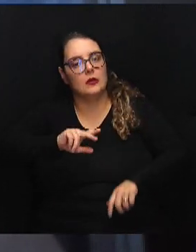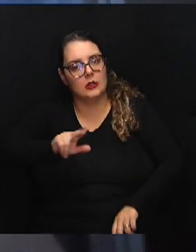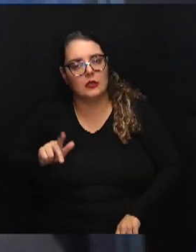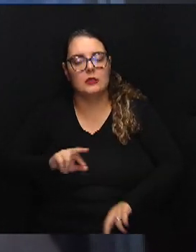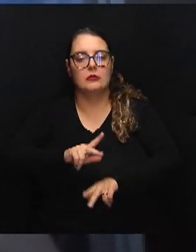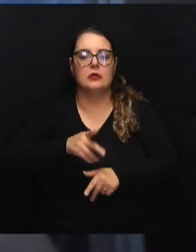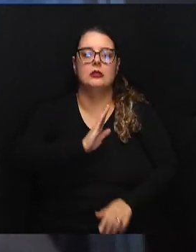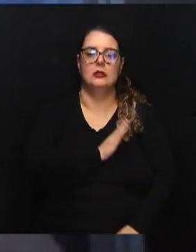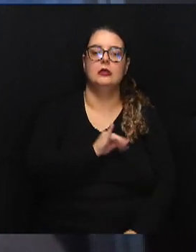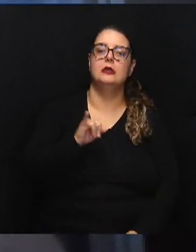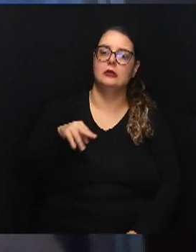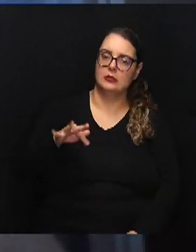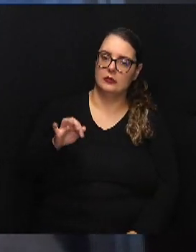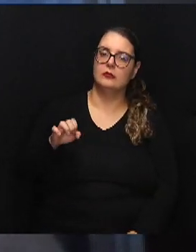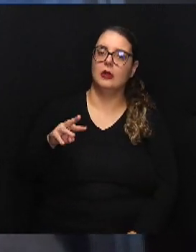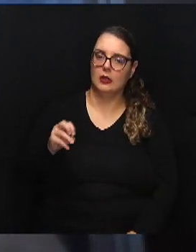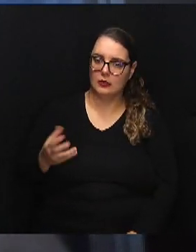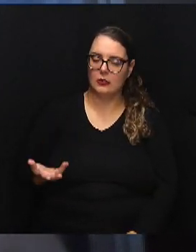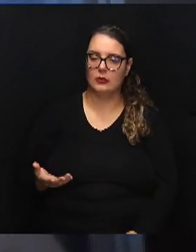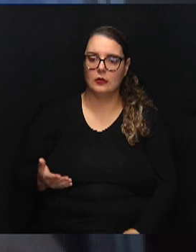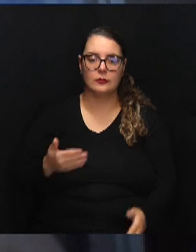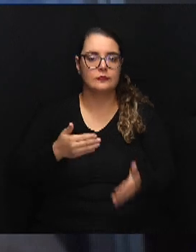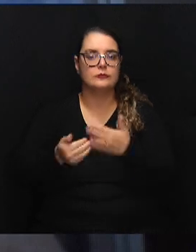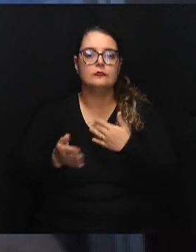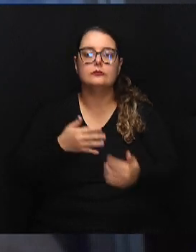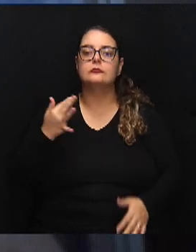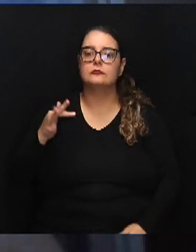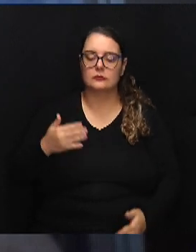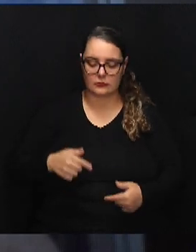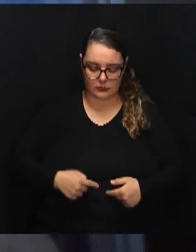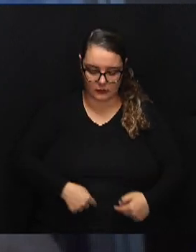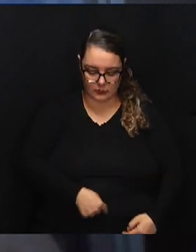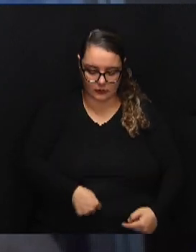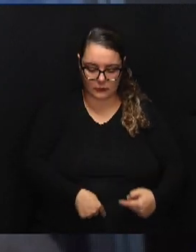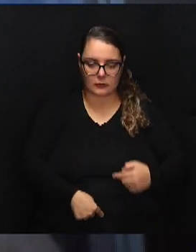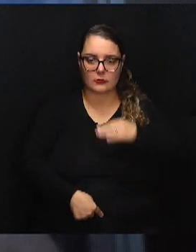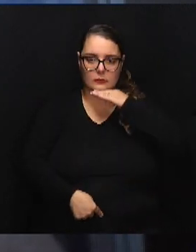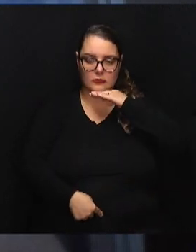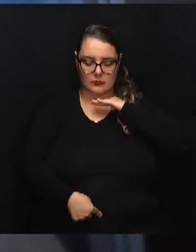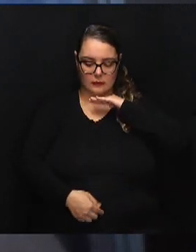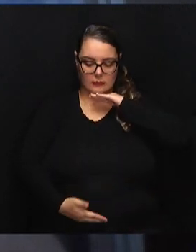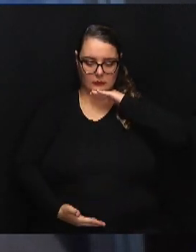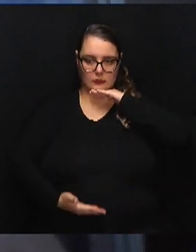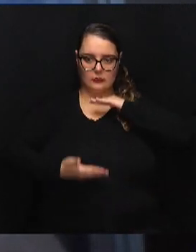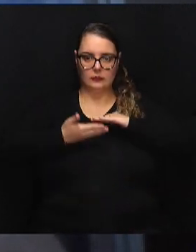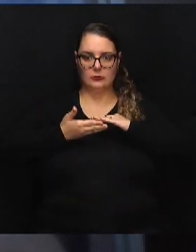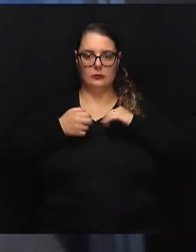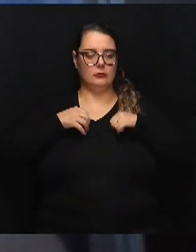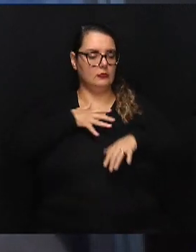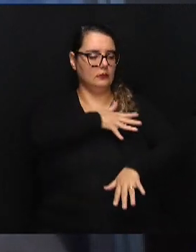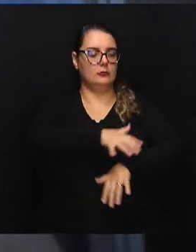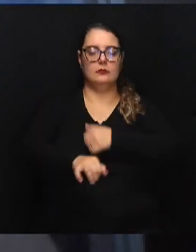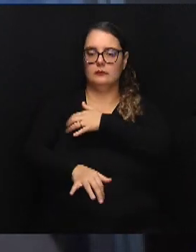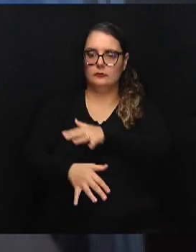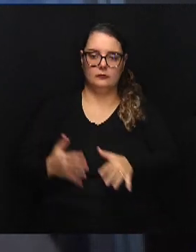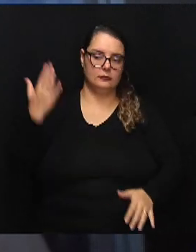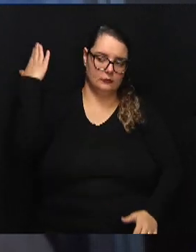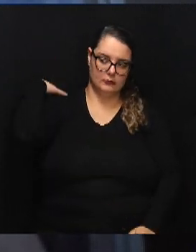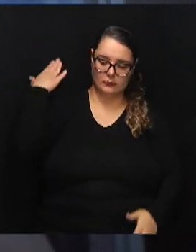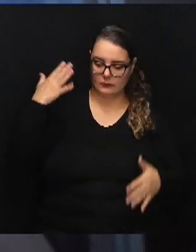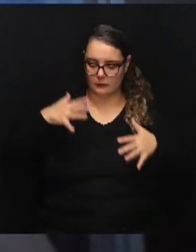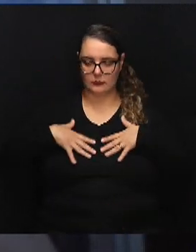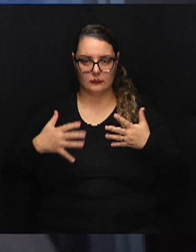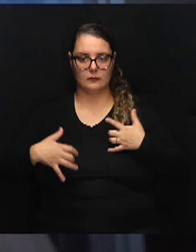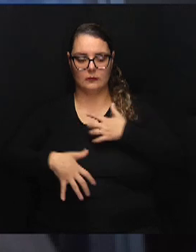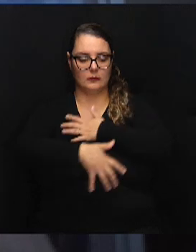infarto, né? Então, assim, qualquer dor do umbigo para cima, do queixo para baixo, irradiando, indo, né, essa dor andando